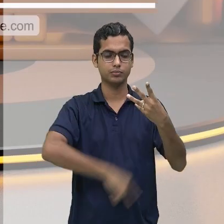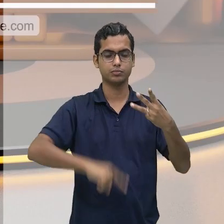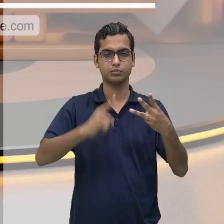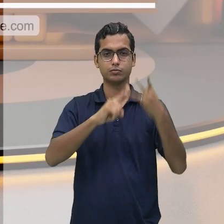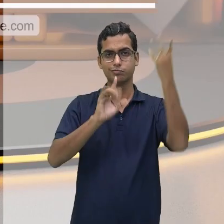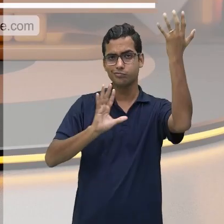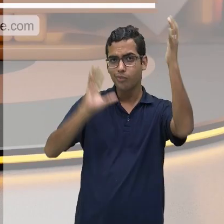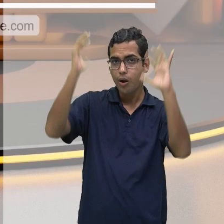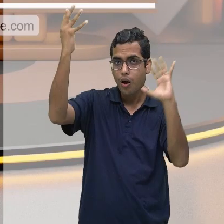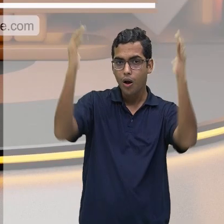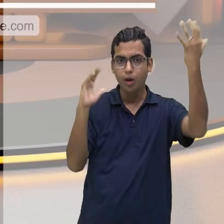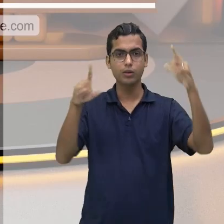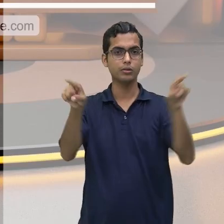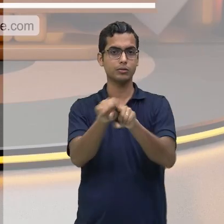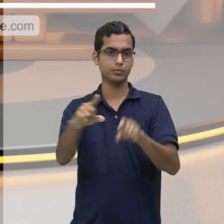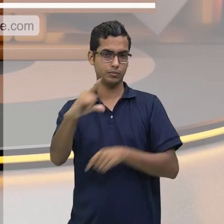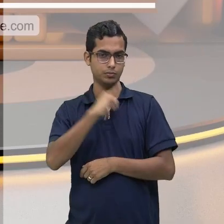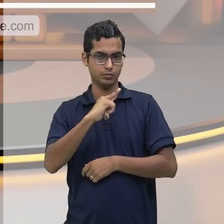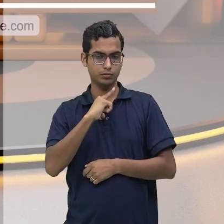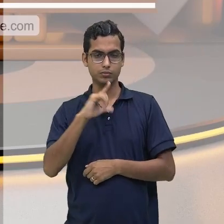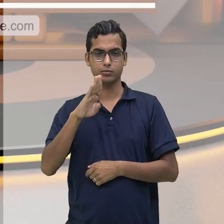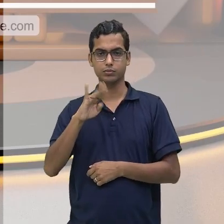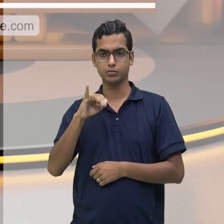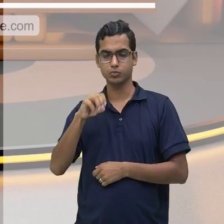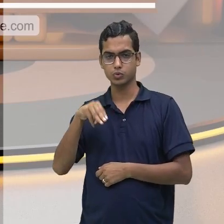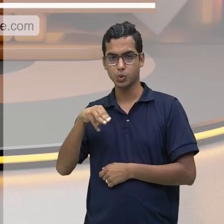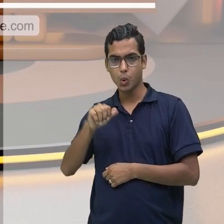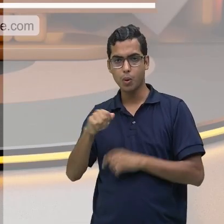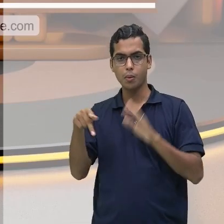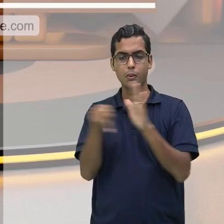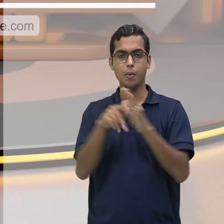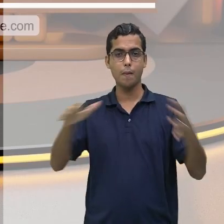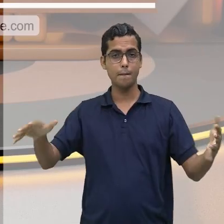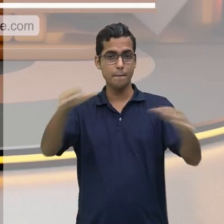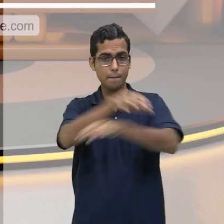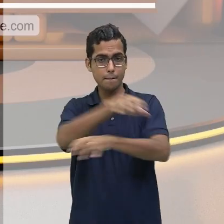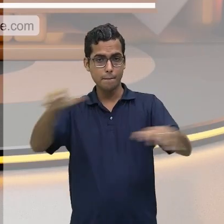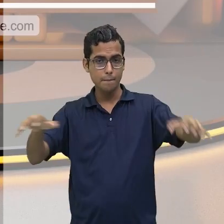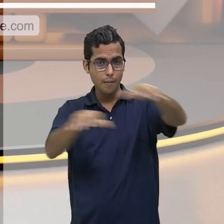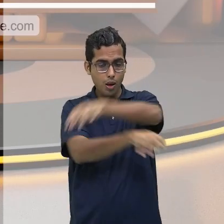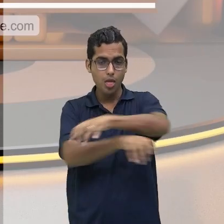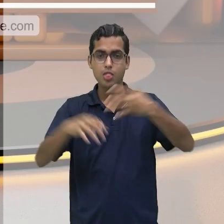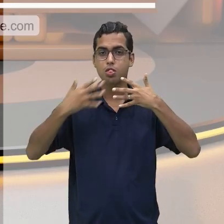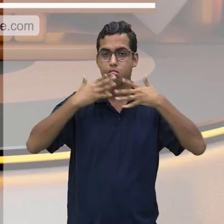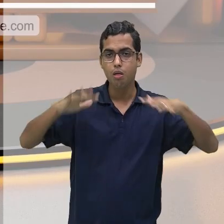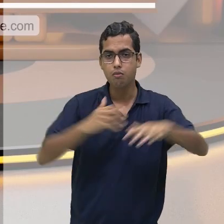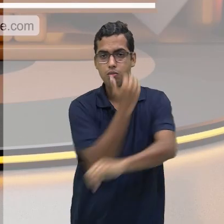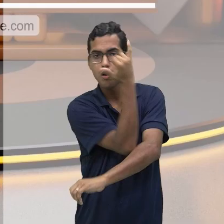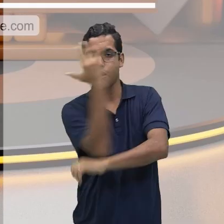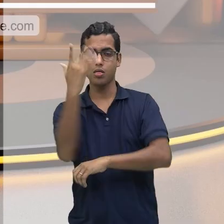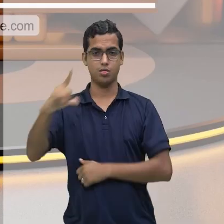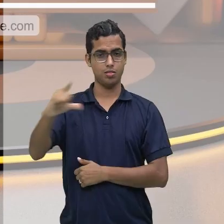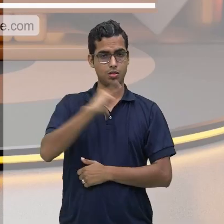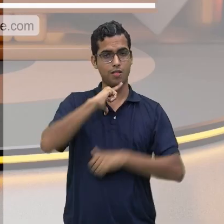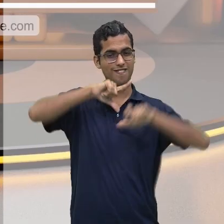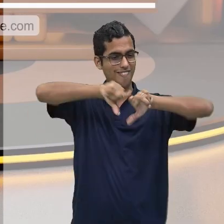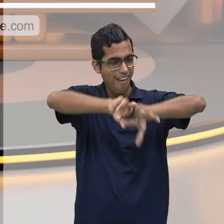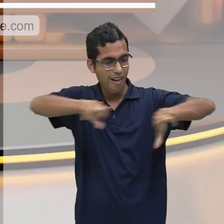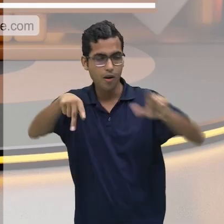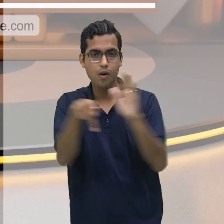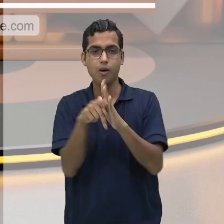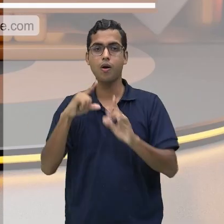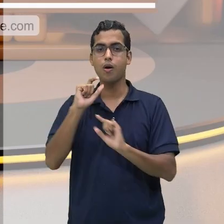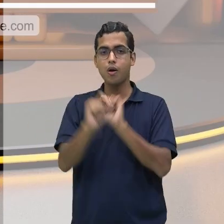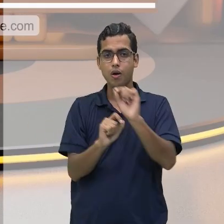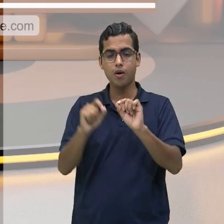estar relacionado. Então, o bioma, gente, é uma paisagem, tá, natural, na qual existem vários